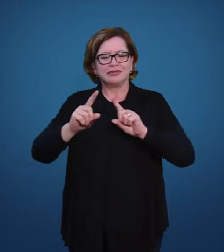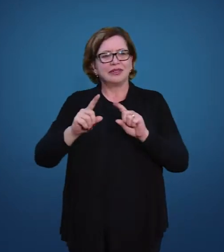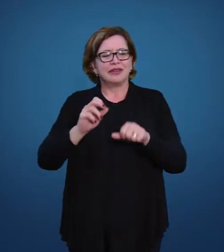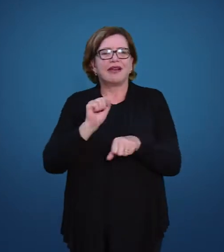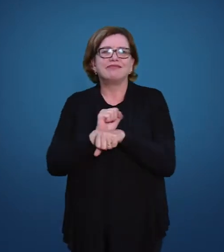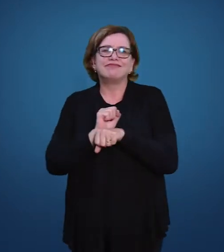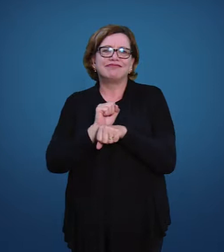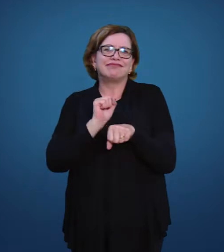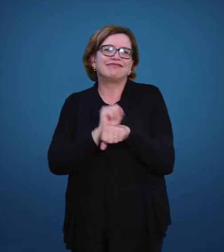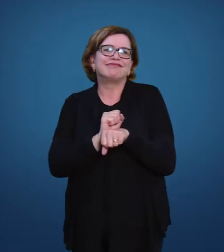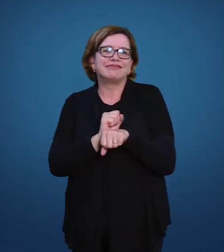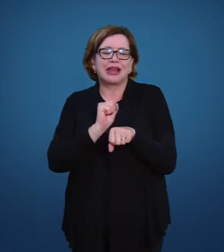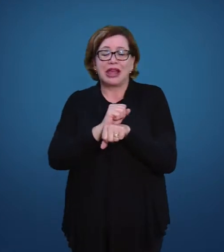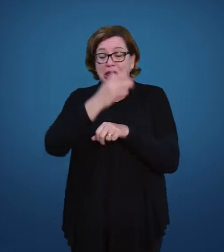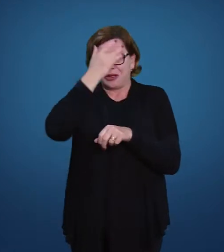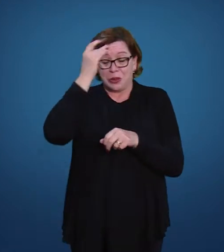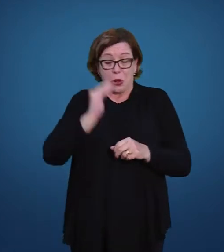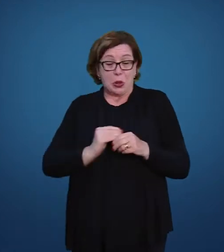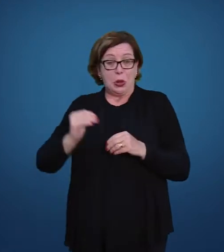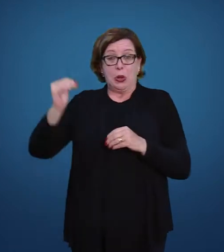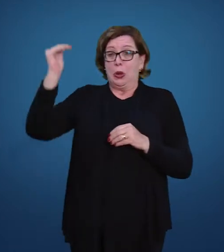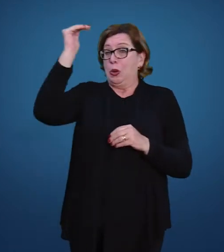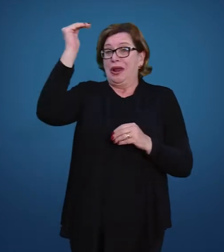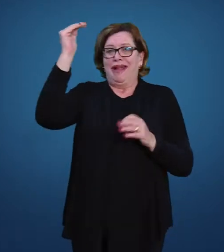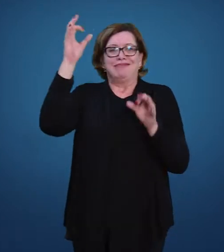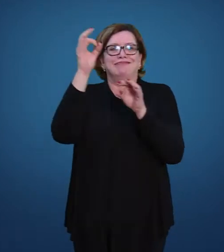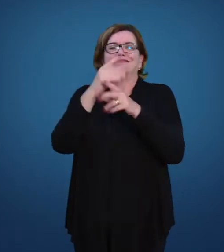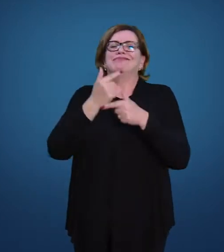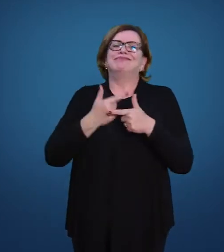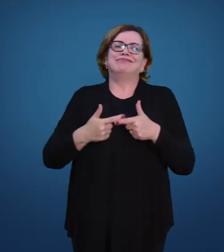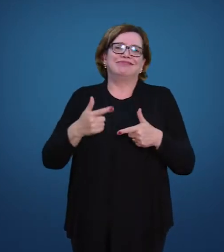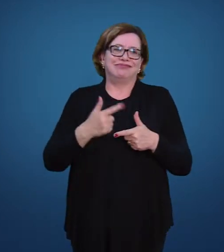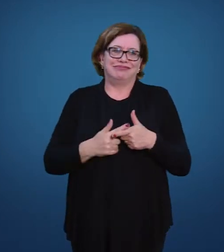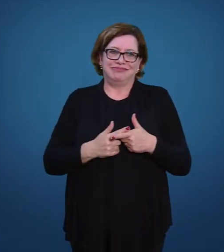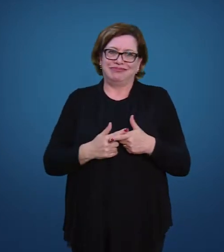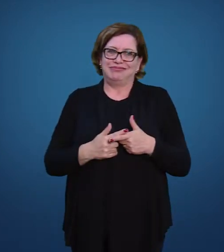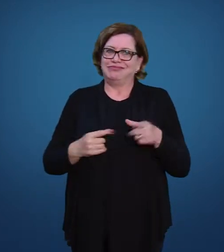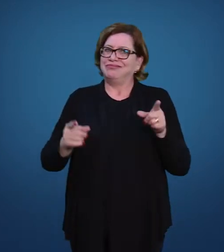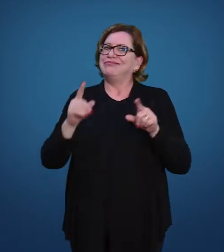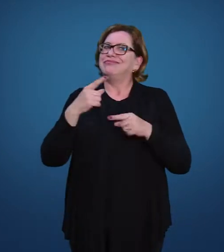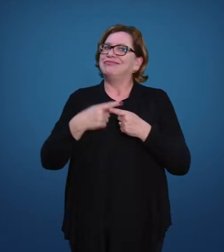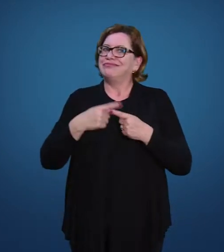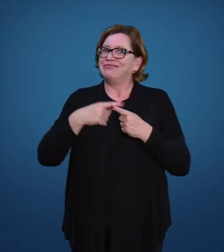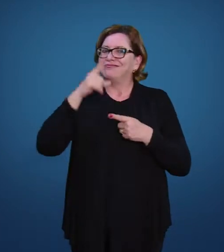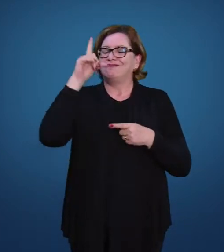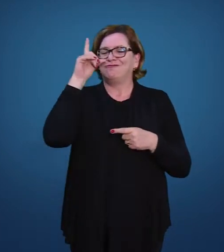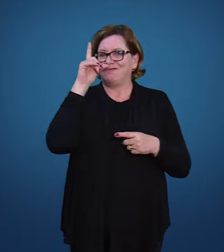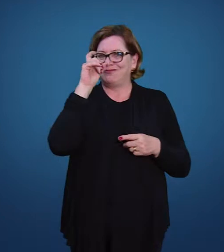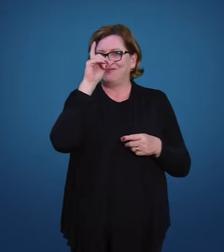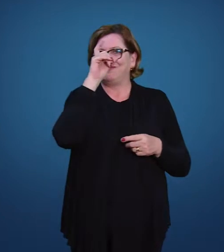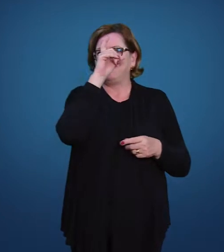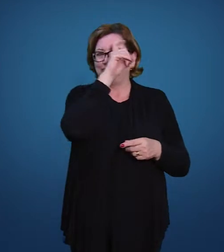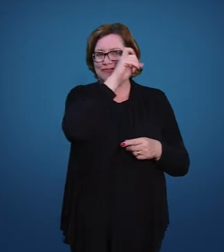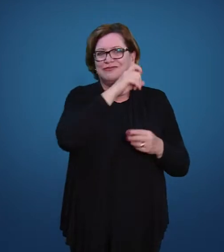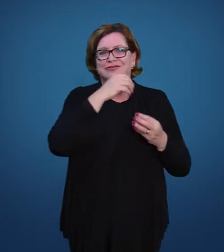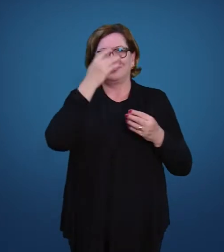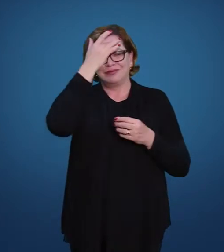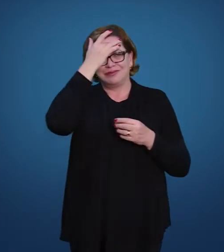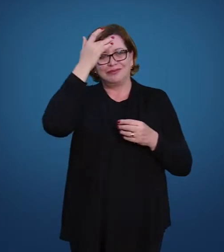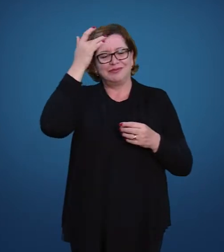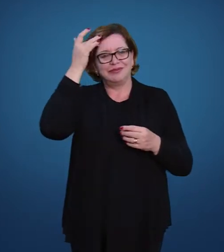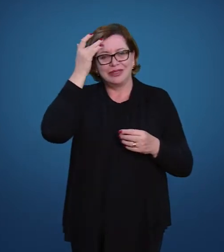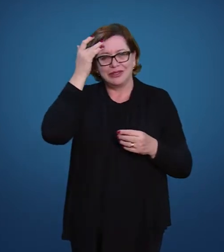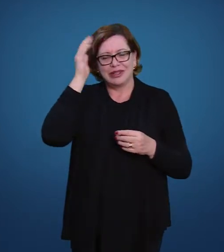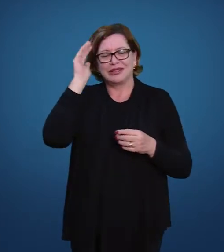muito superior, com um entendimento muito superior, venha e resolva. Porque dificilmente alguém que tenha